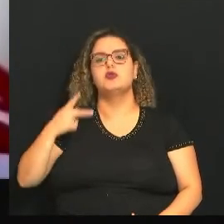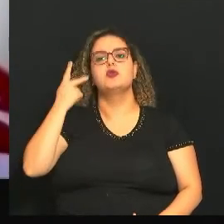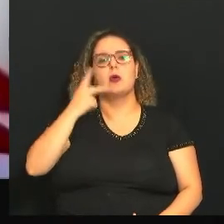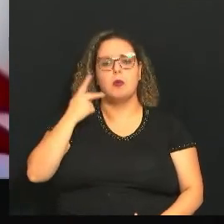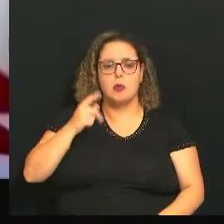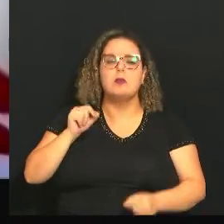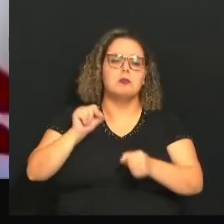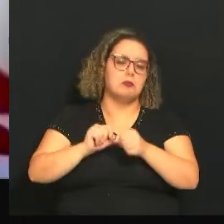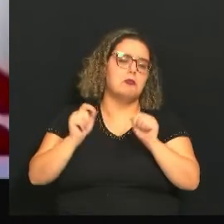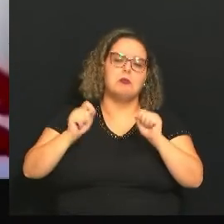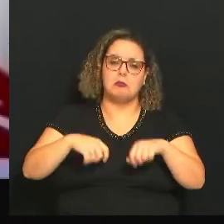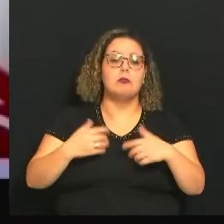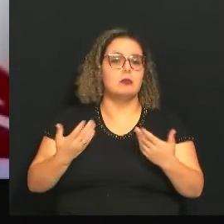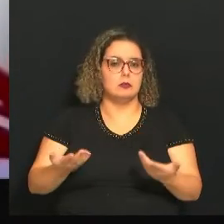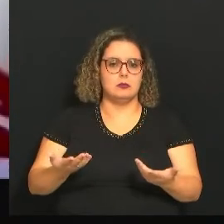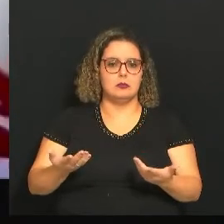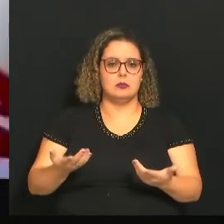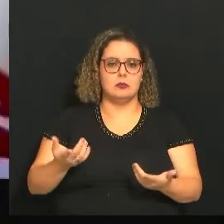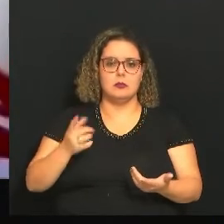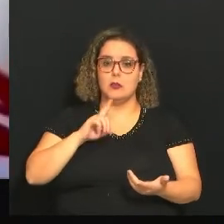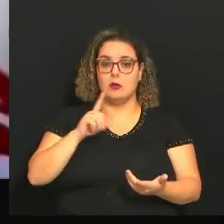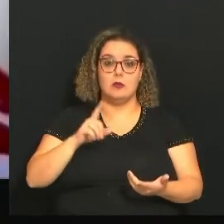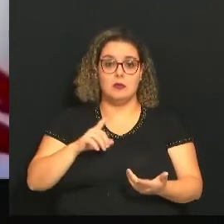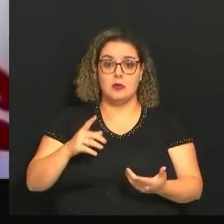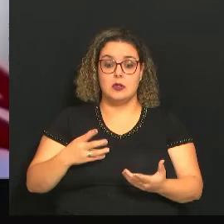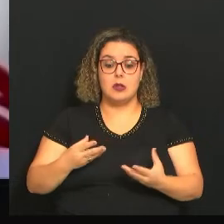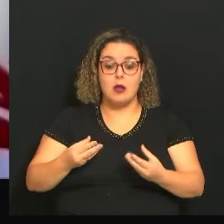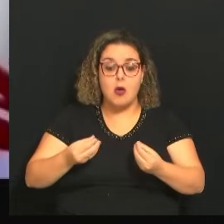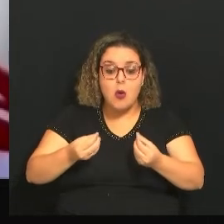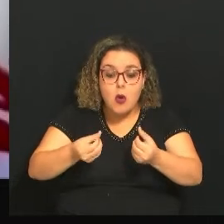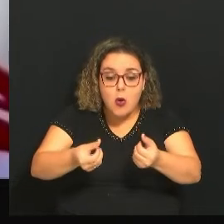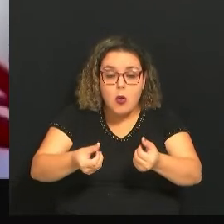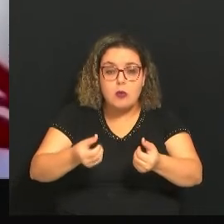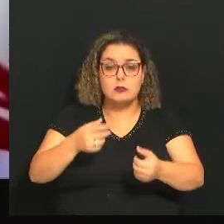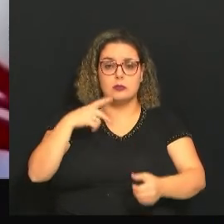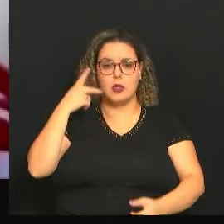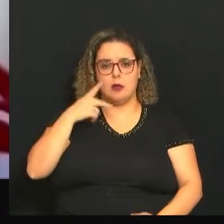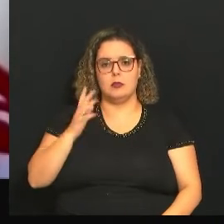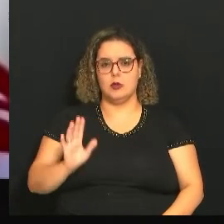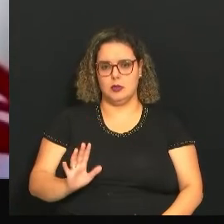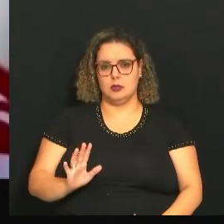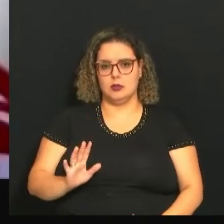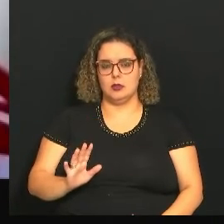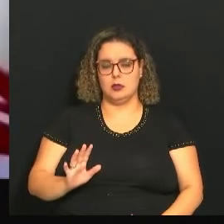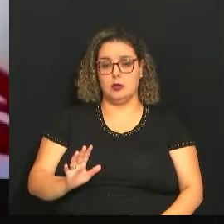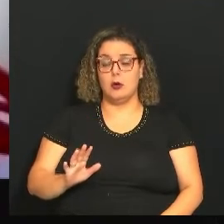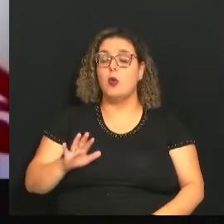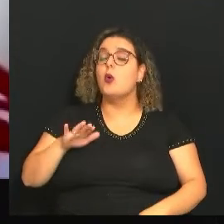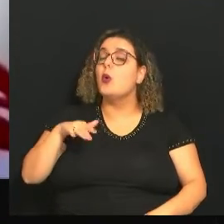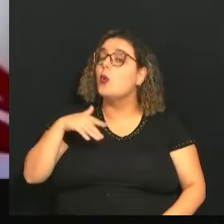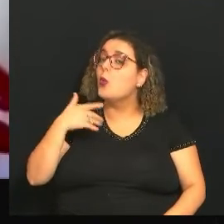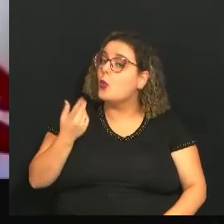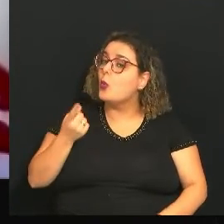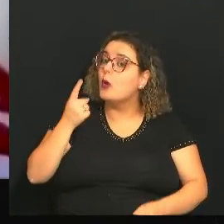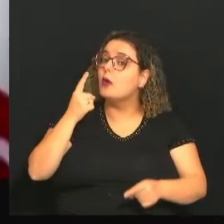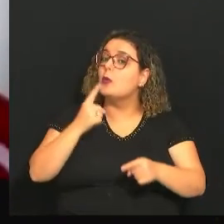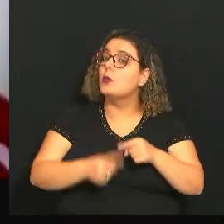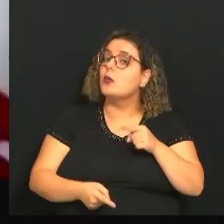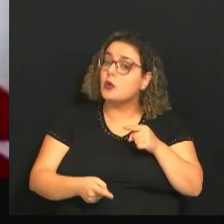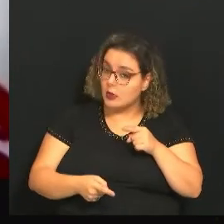entrar na questão da eficiência da política, né? Agora, quando você proíbe,